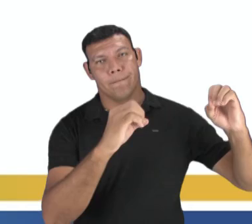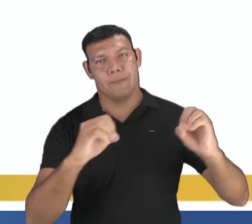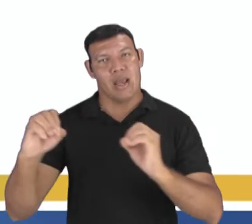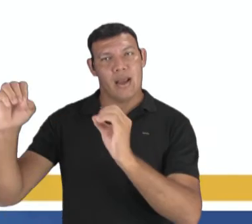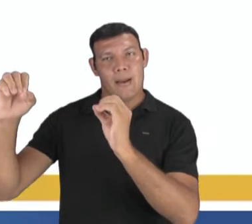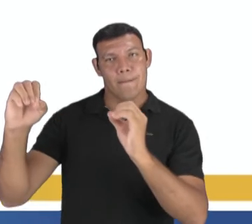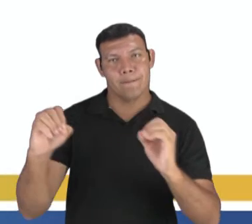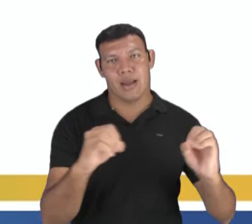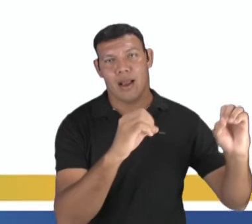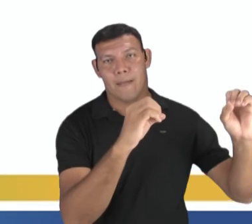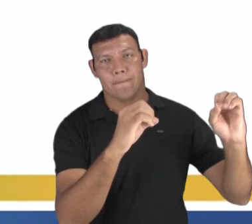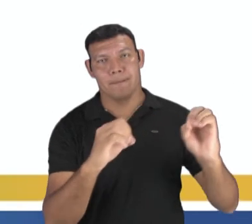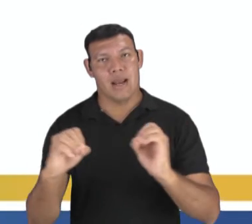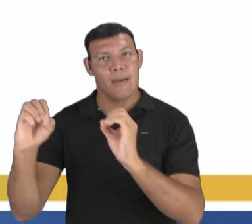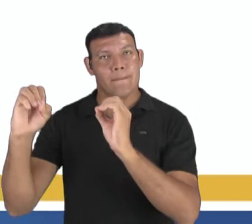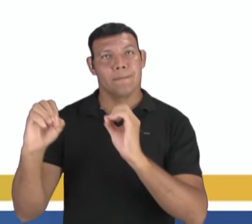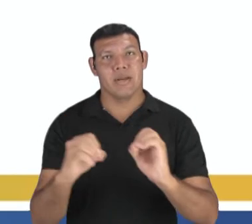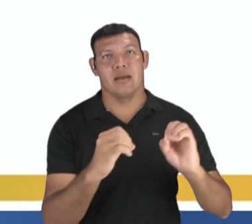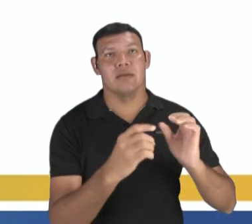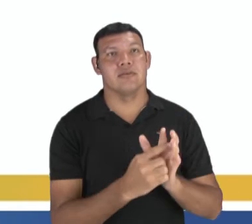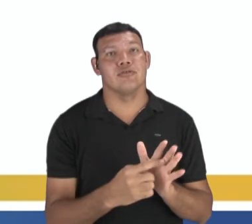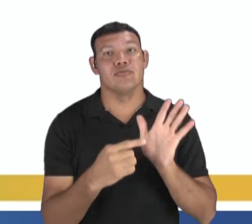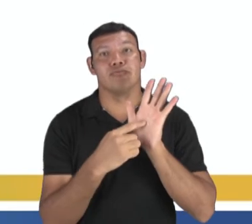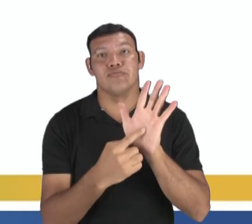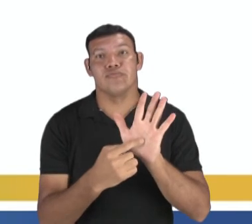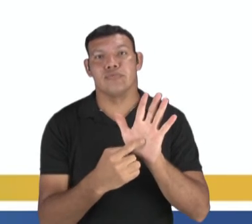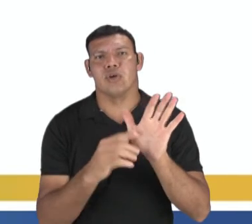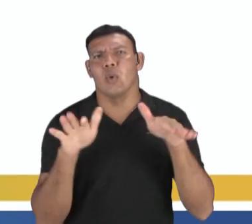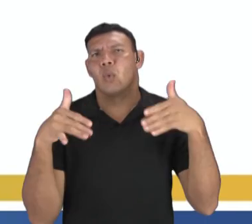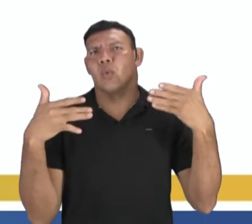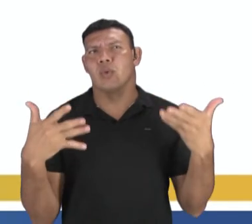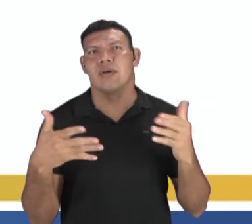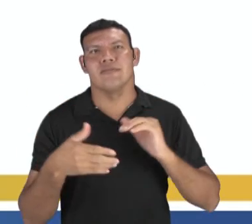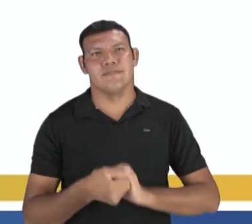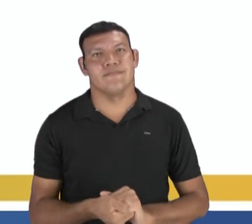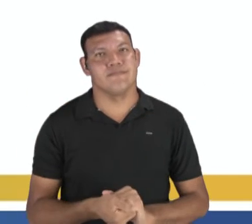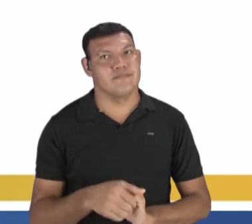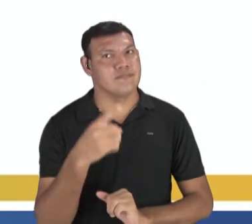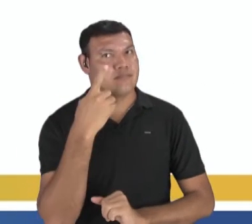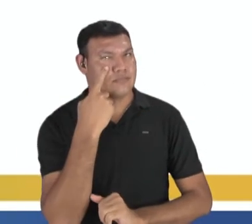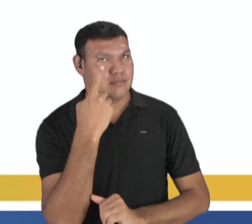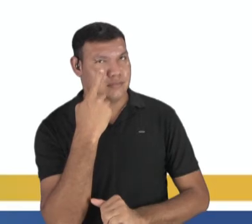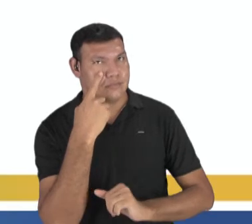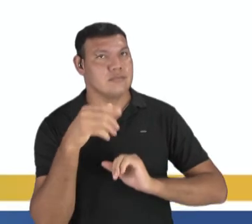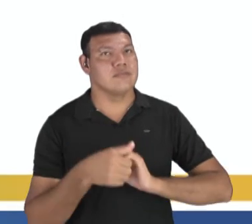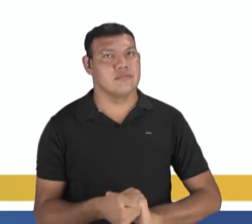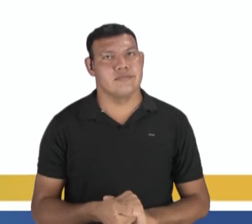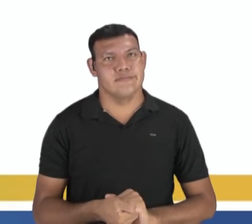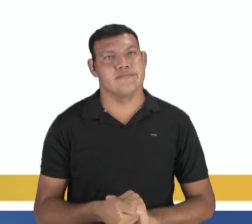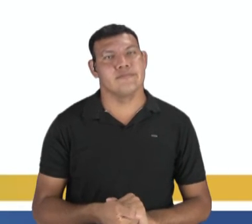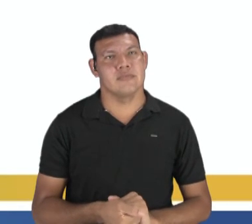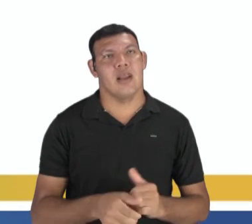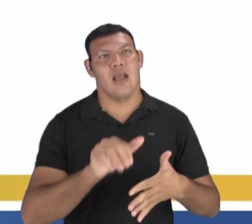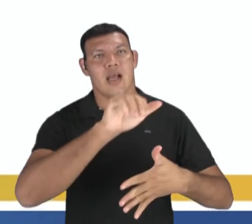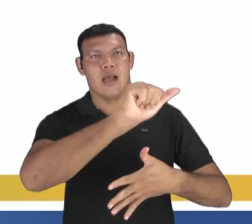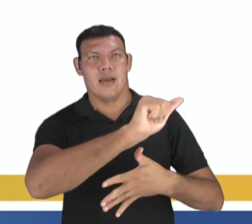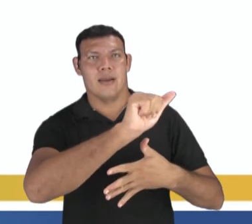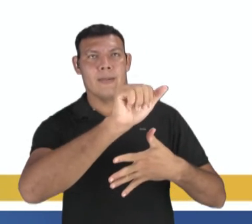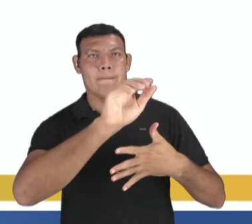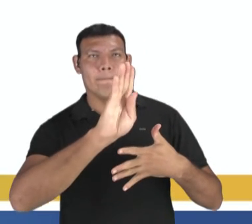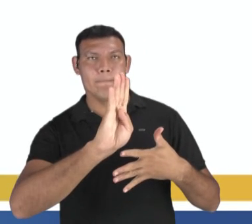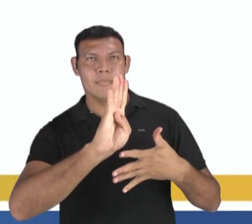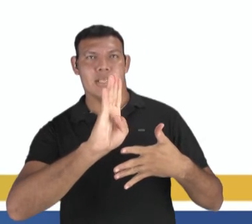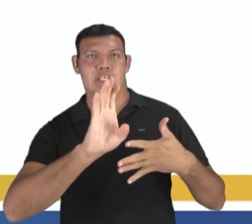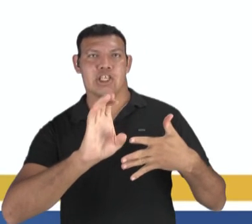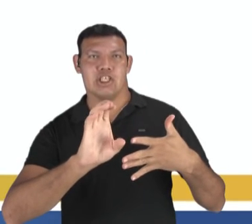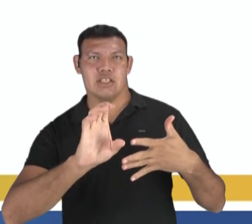a primeira colisão está representado em... Aí, pessoal, o que acontece aqui? Ó? Você tem aqui as opções, né?